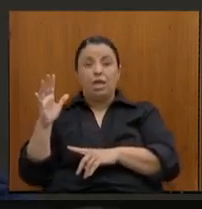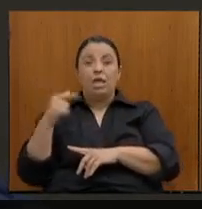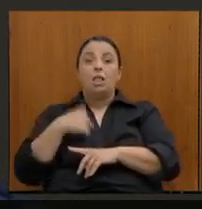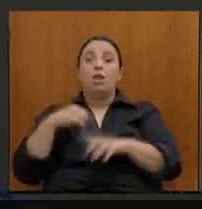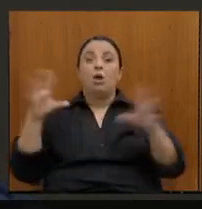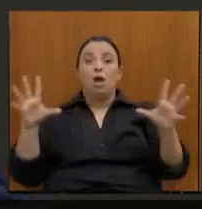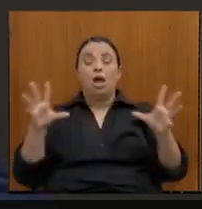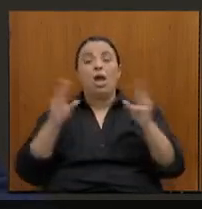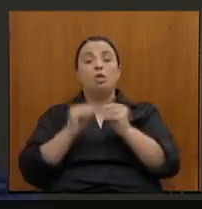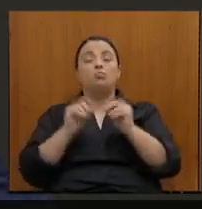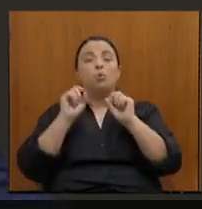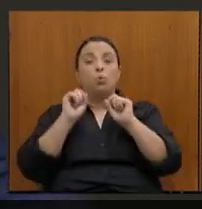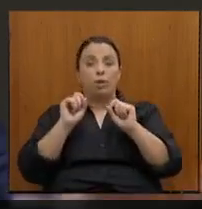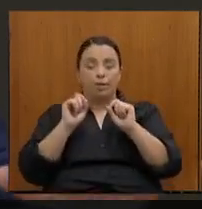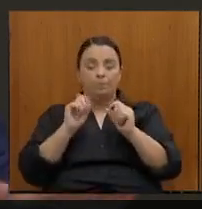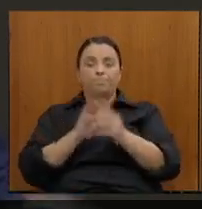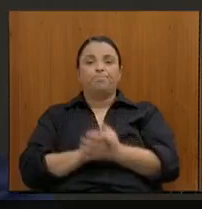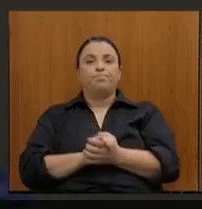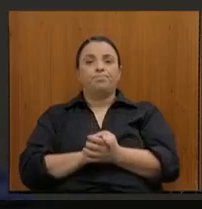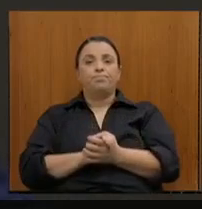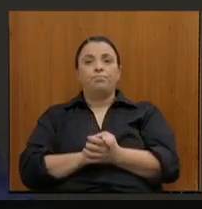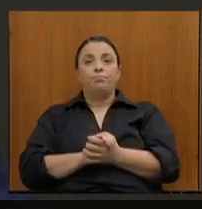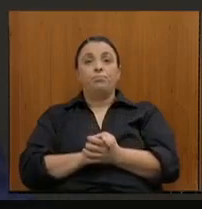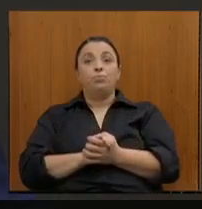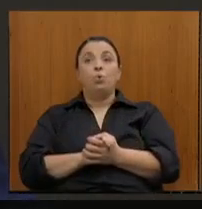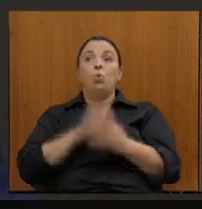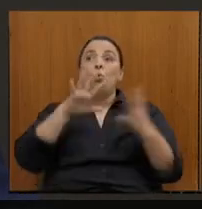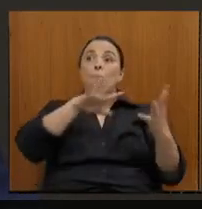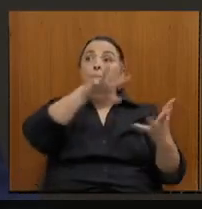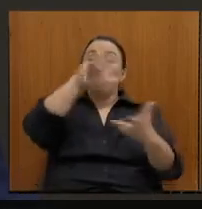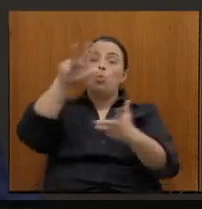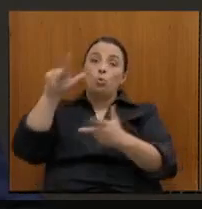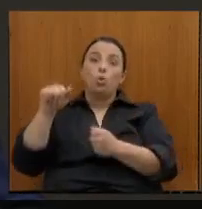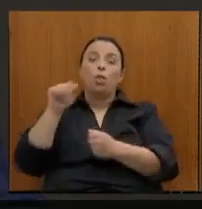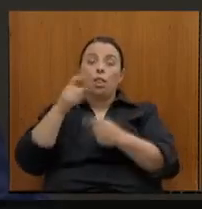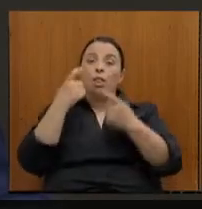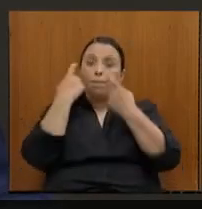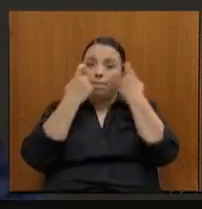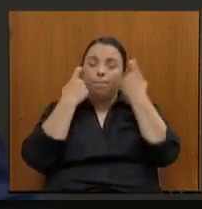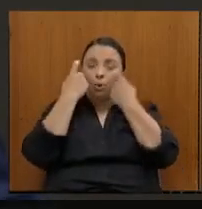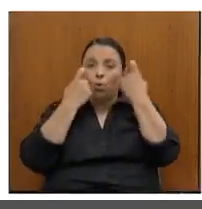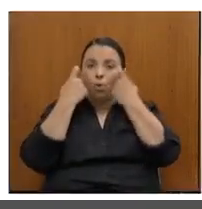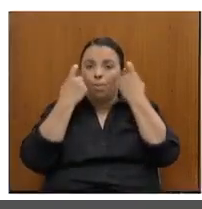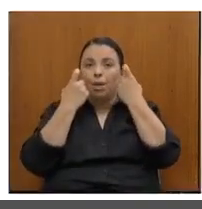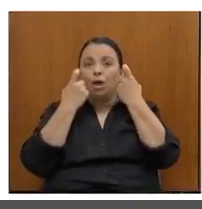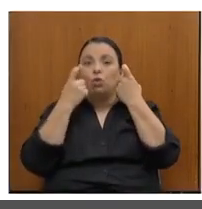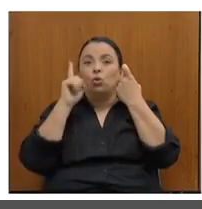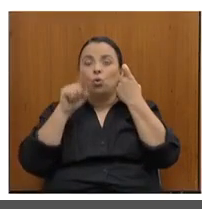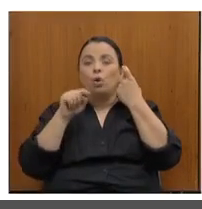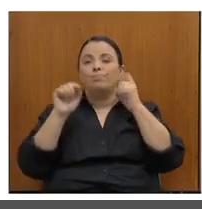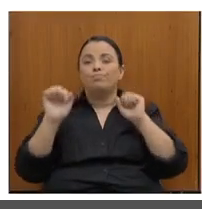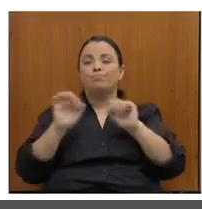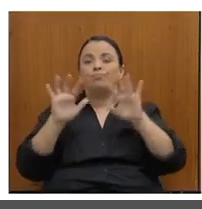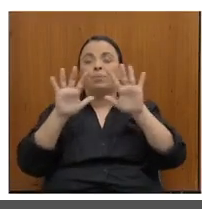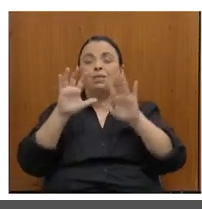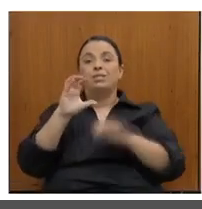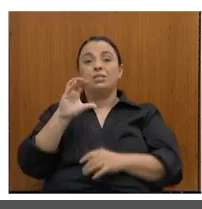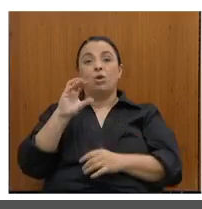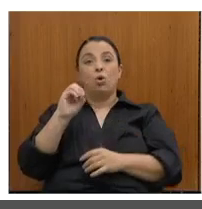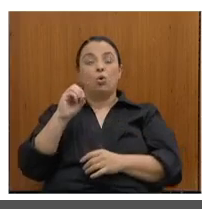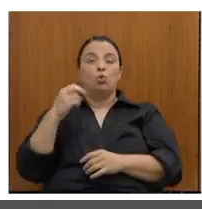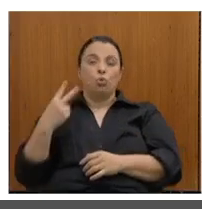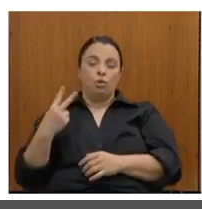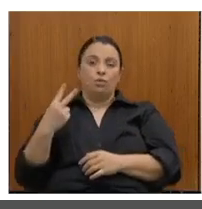o mundo todo está preocupado de estar com emissões zero é para gente obter É isso aí um dos caminhos